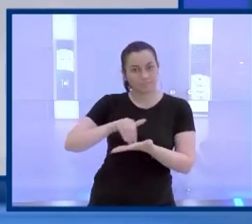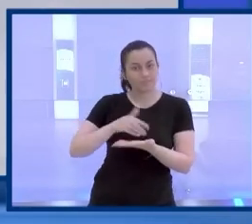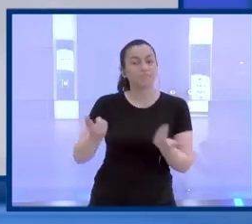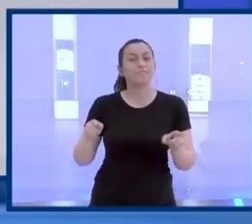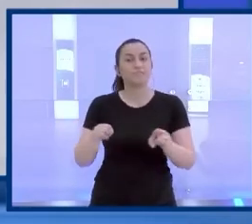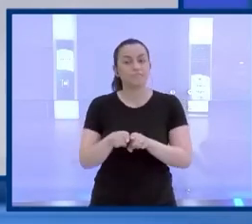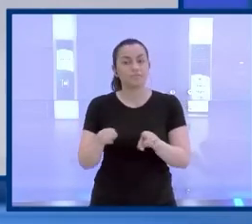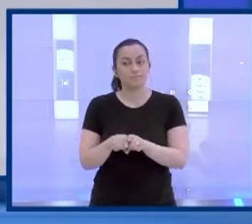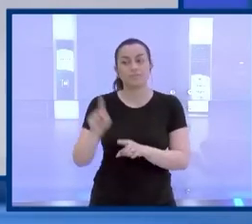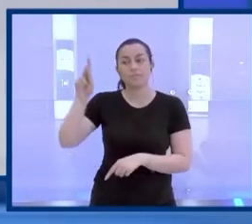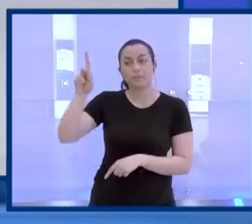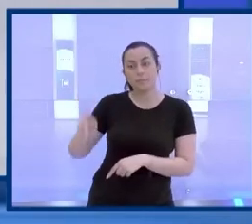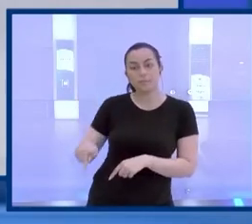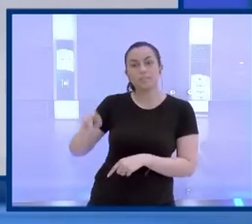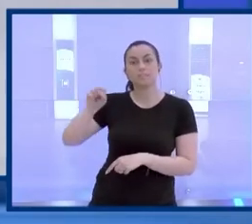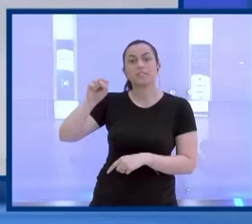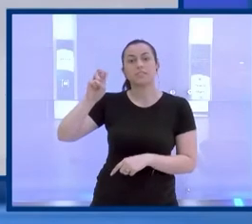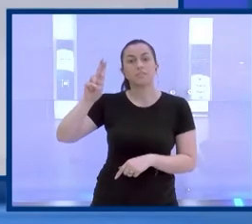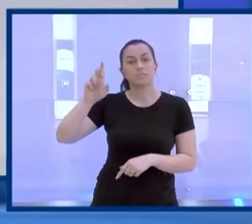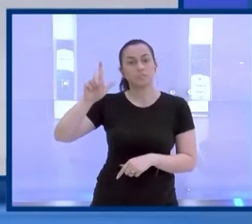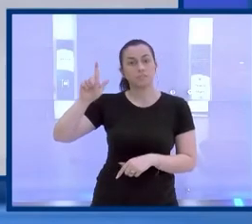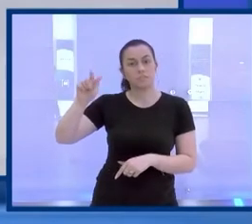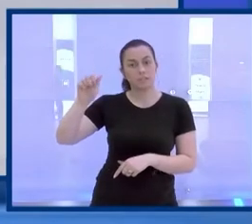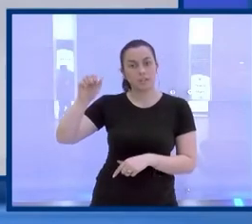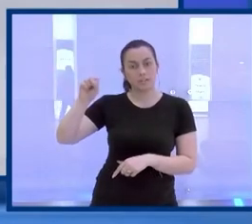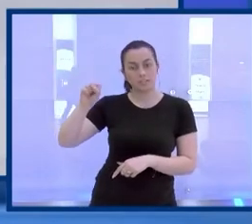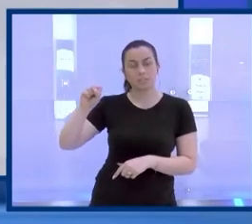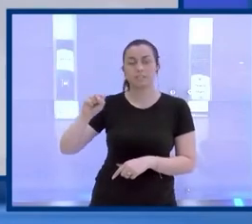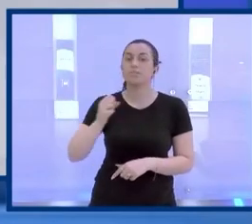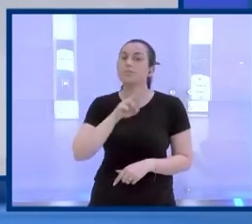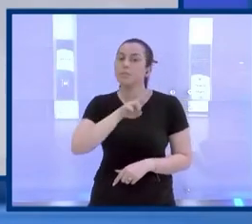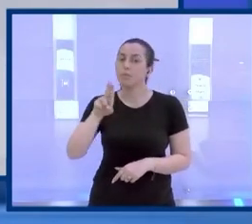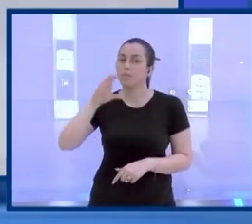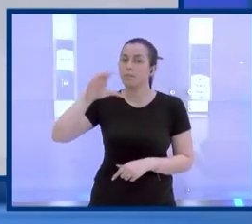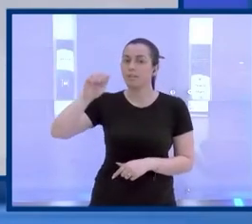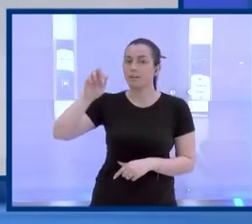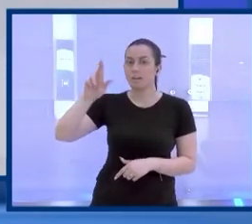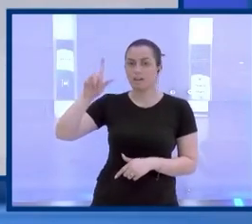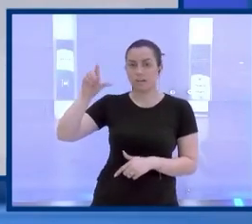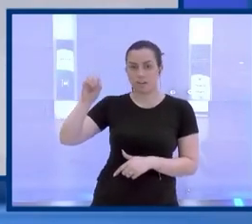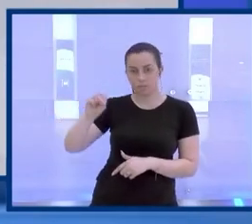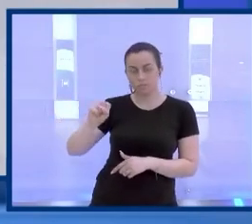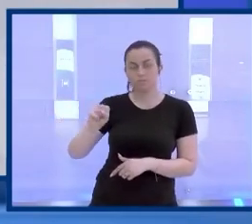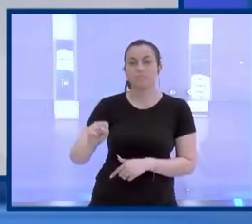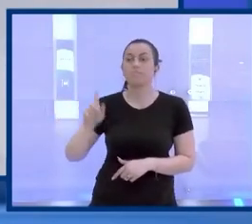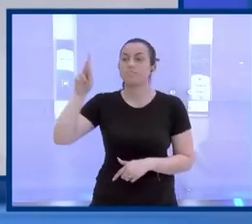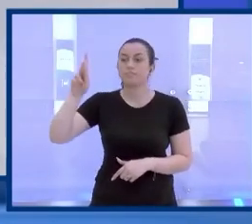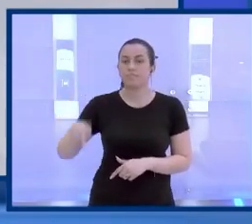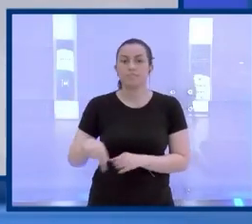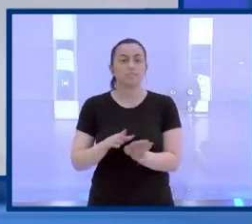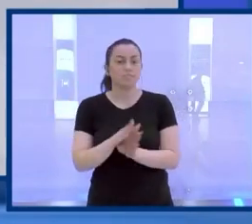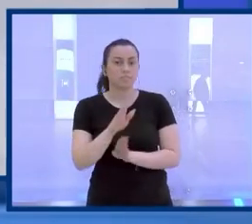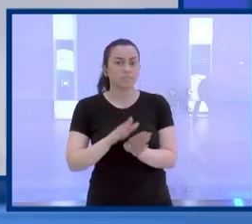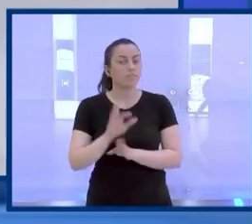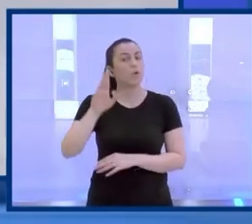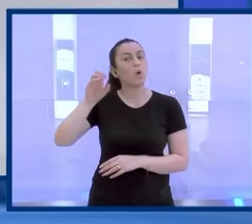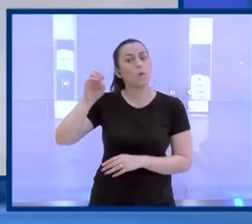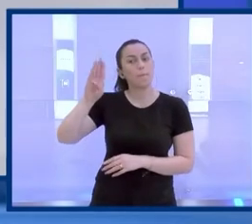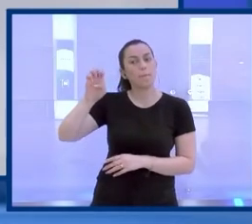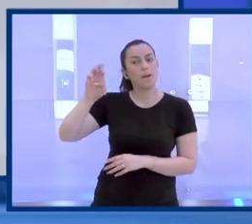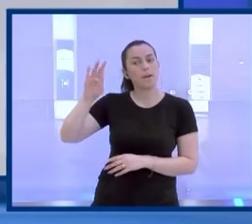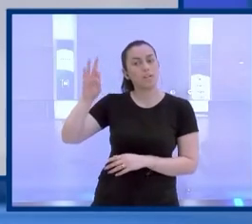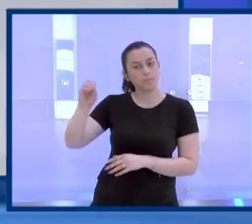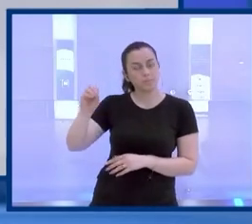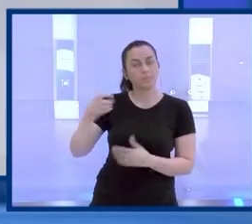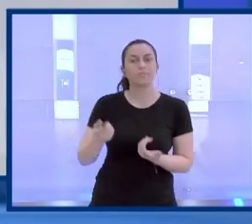o presidente da Sulgás, Carlos Colom. Presidente do Conselho da Sulgás, Roberto Barbucci, bem-vindo.